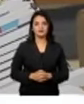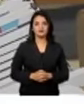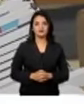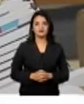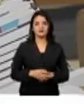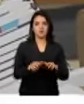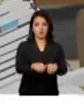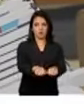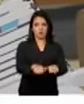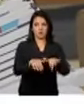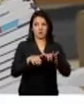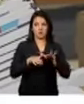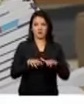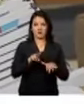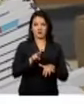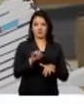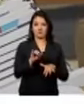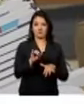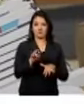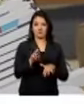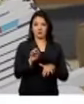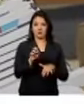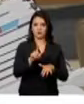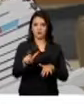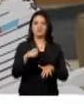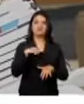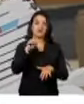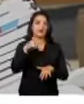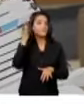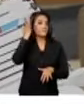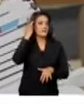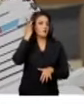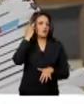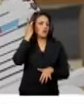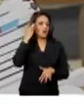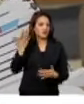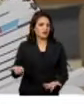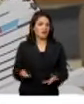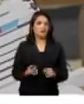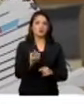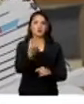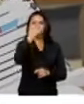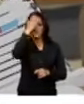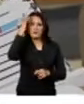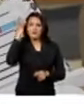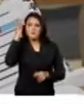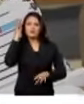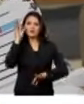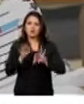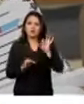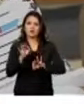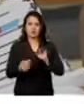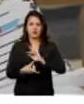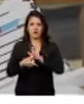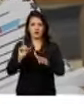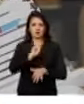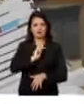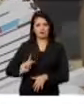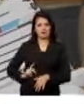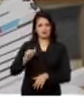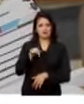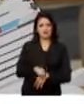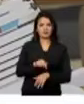plenário virtual. É a modernidade. E um integrante do tribunal, que foi presidente da Corte, chegou a dizer um dia